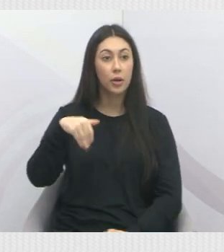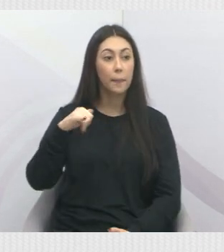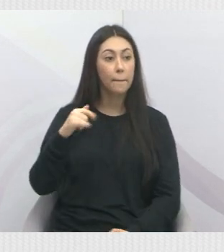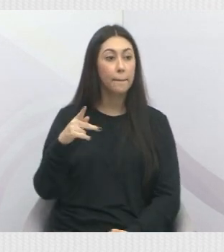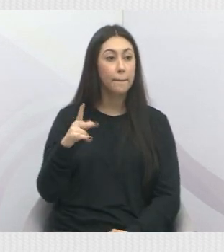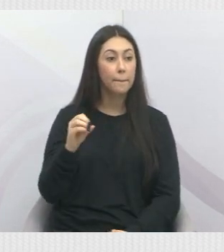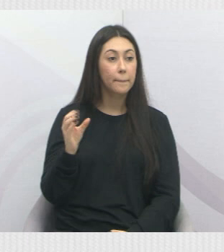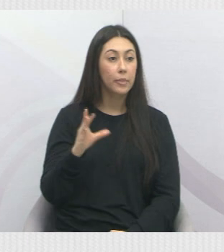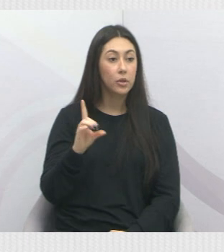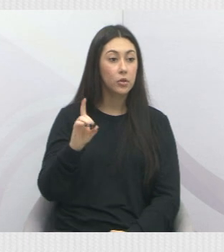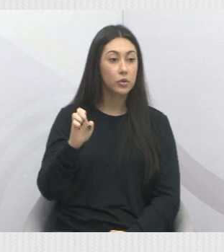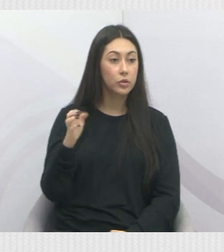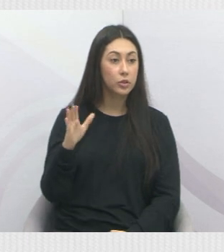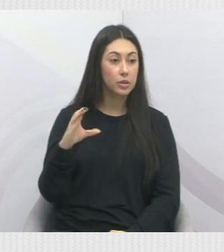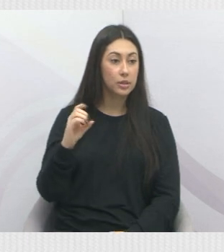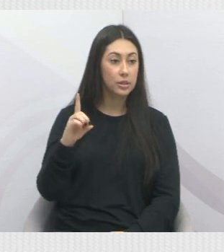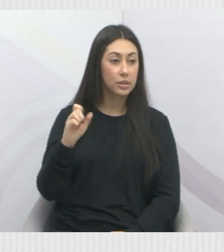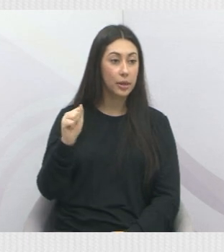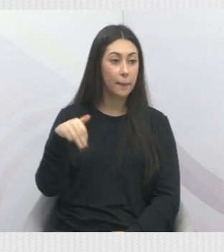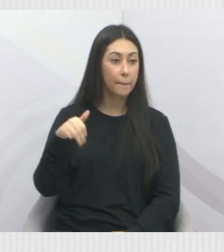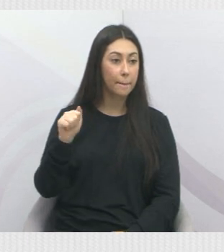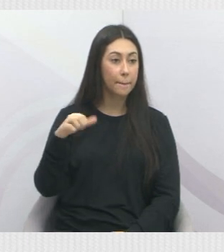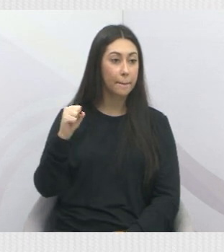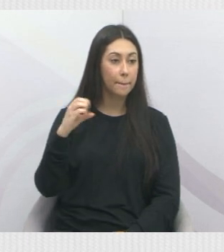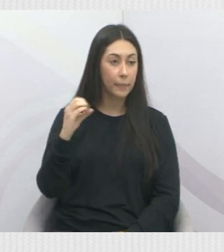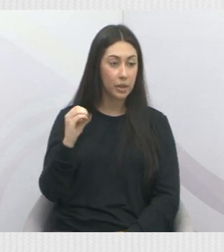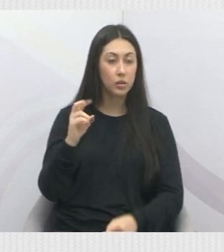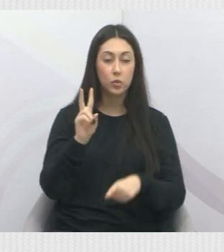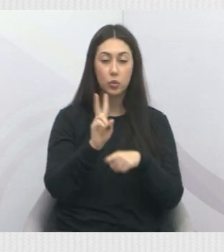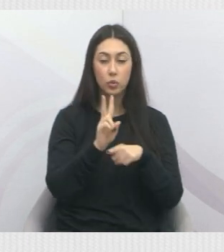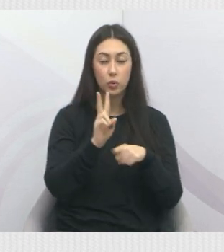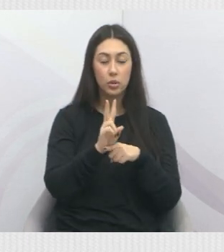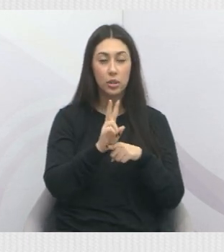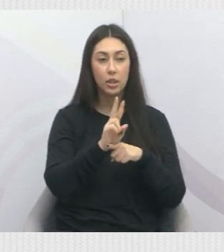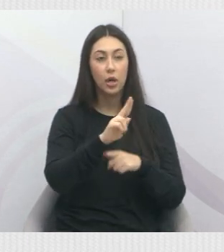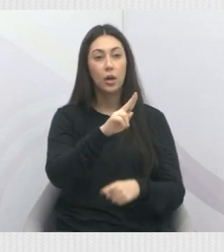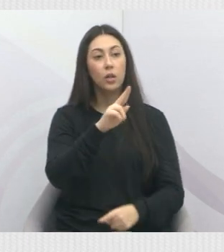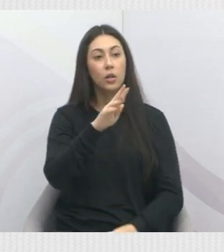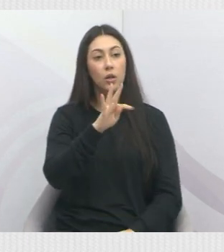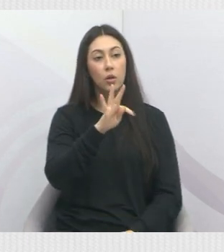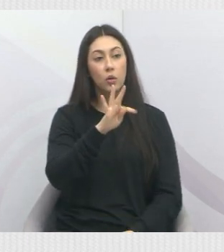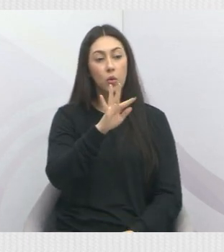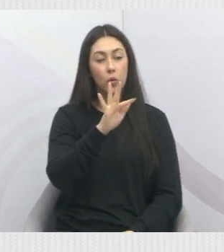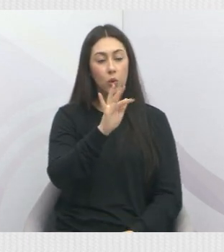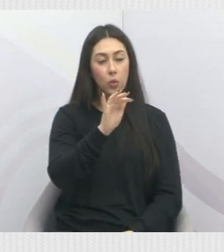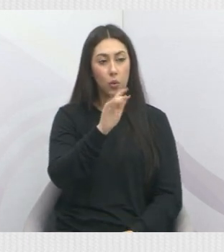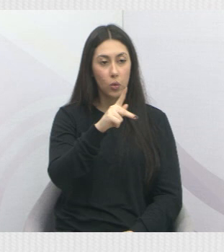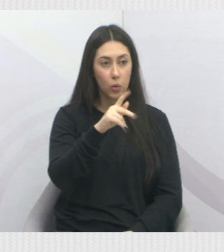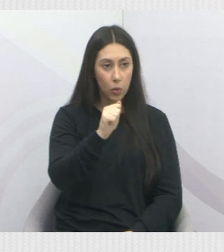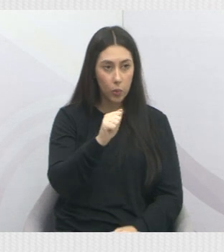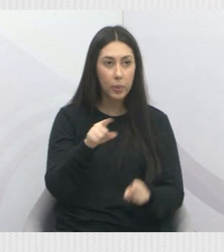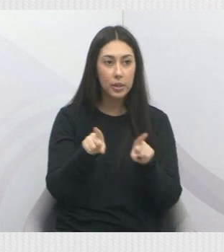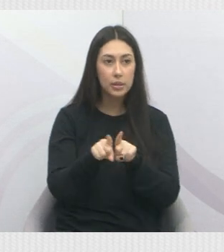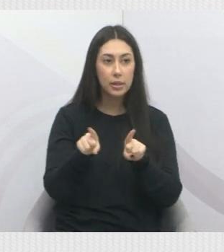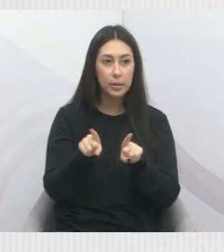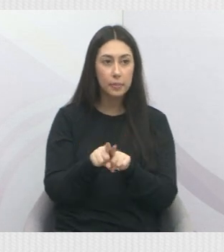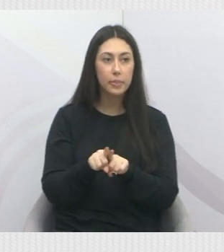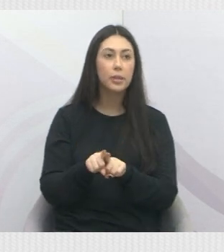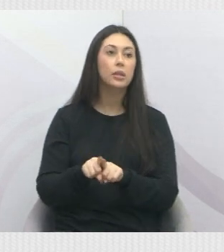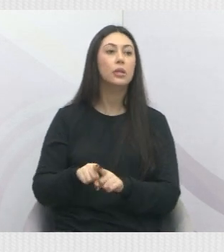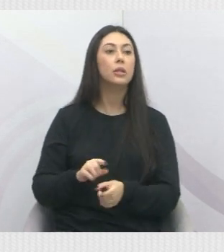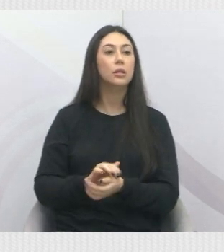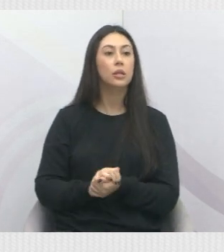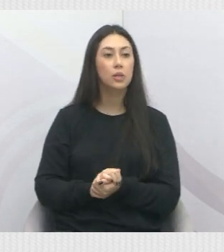Damasco, gerenciando UPA Dr. Telmo e UPA Meia Lua, o Hospital Francisca Júlia sobre a gestão das